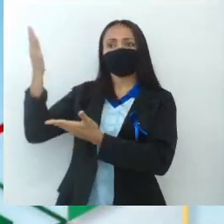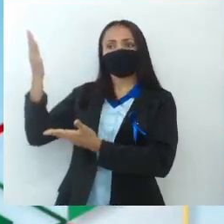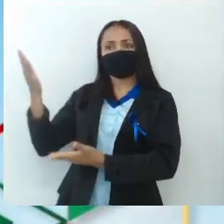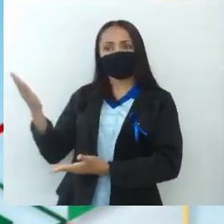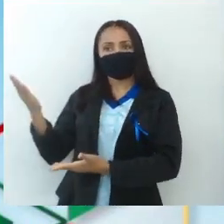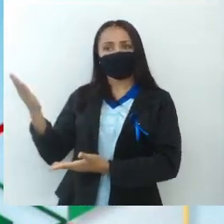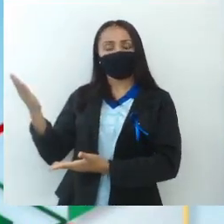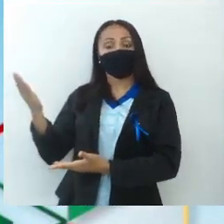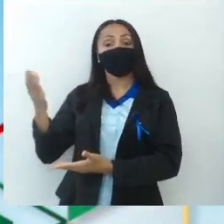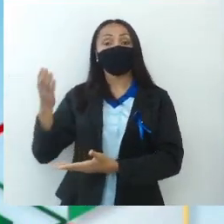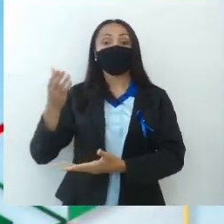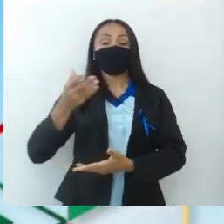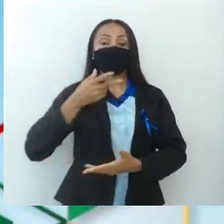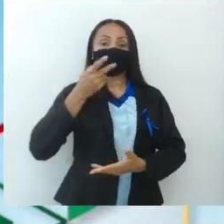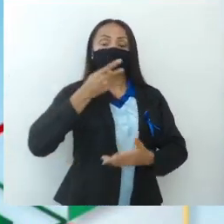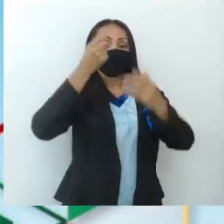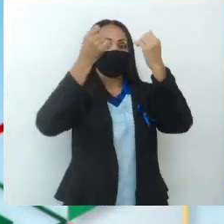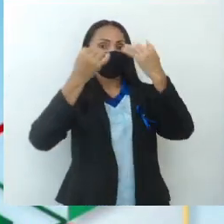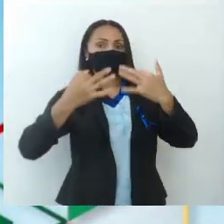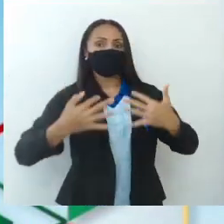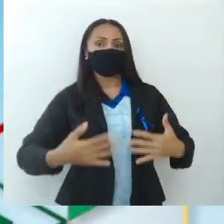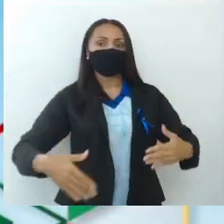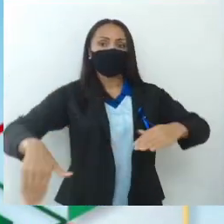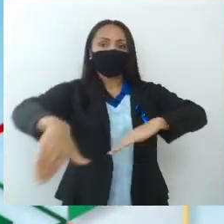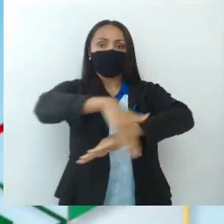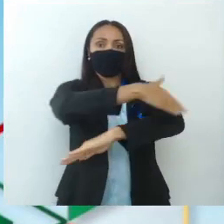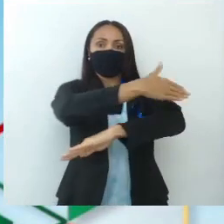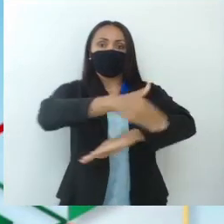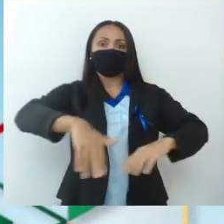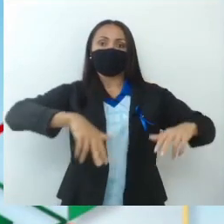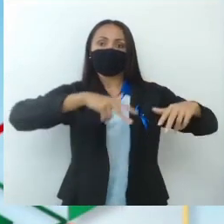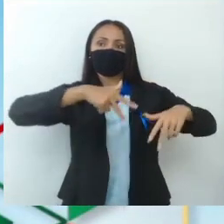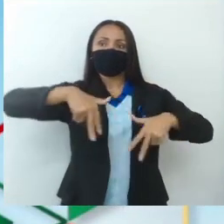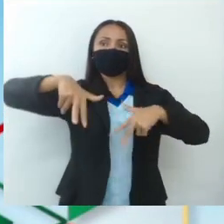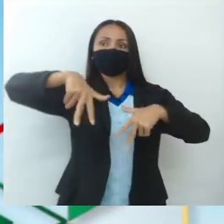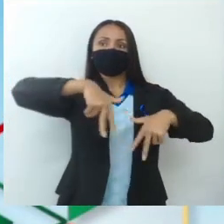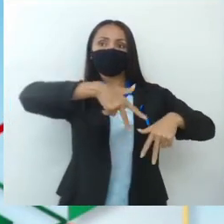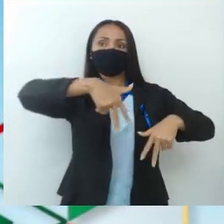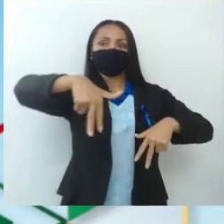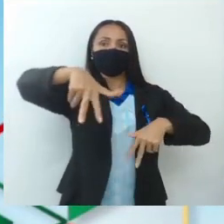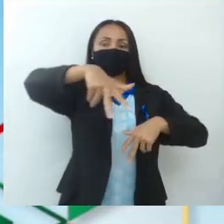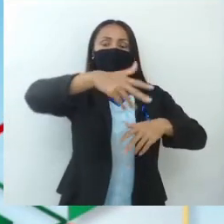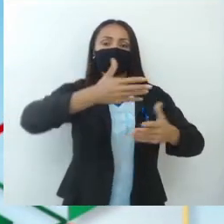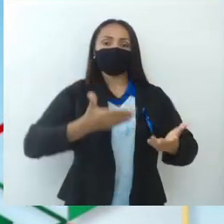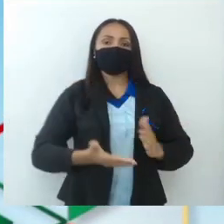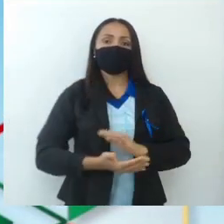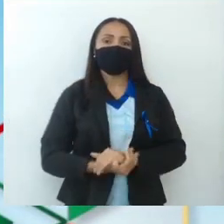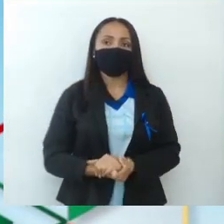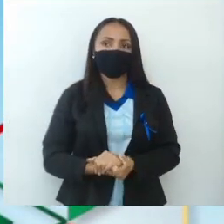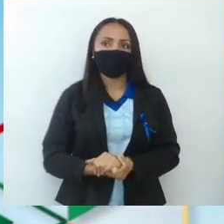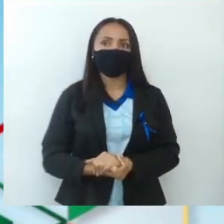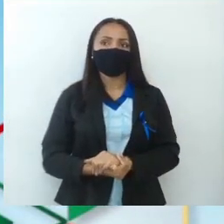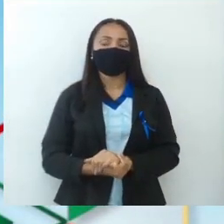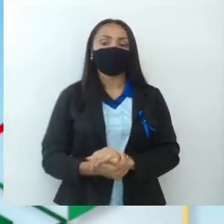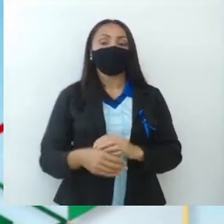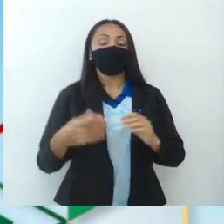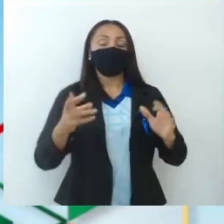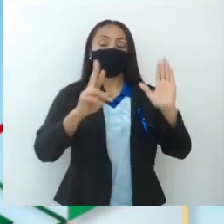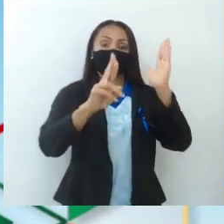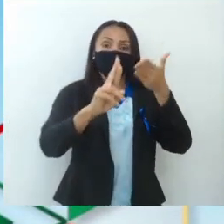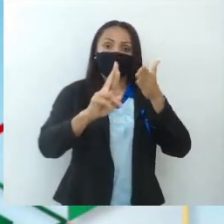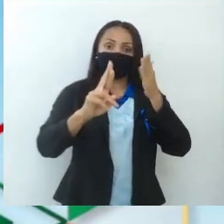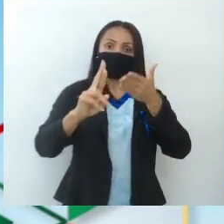vamos falar das ruas que andei, pelas ruas que andei. Uma